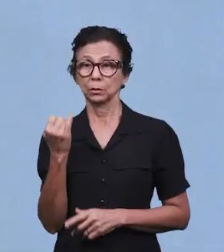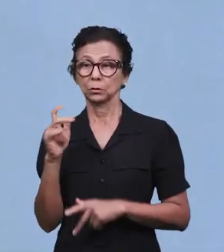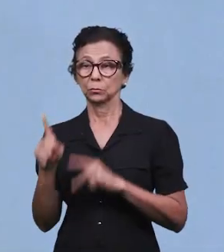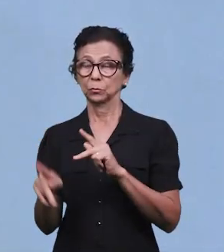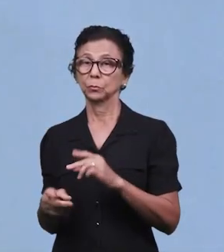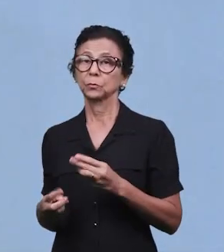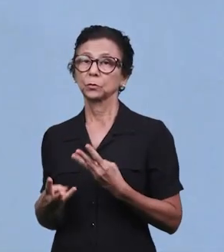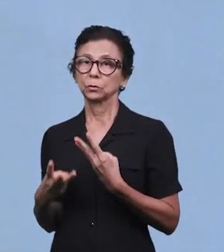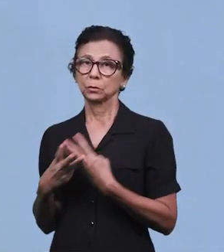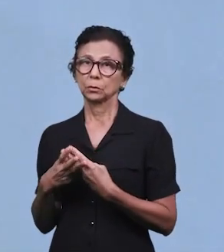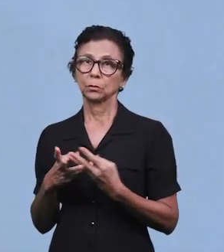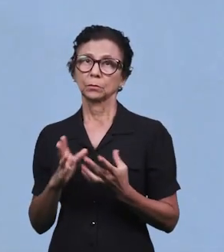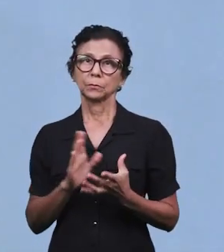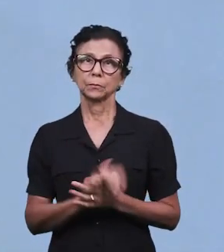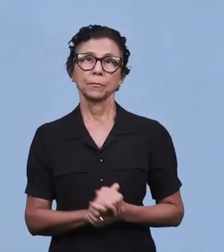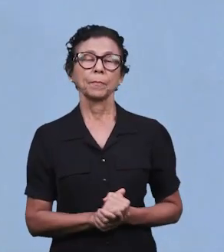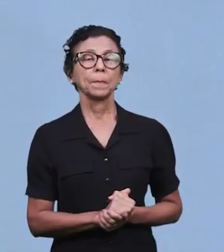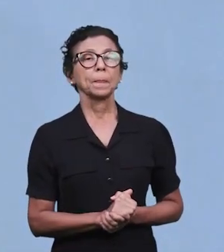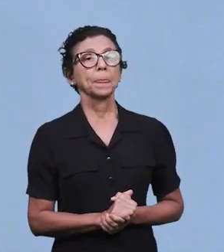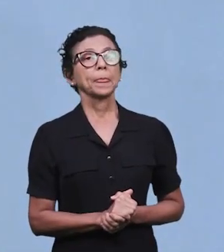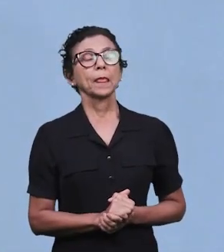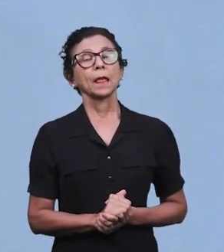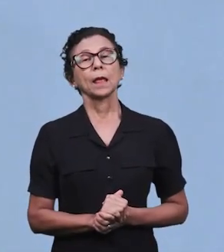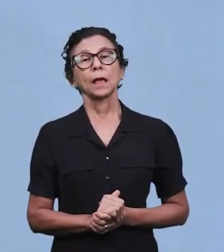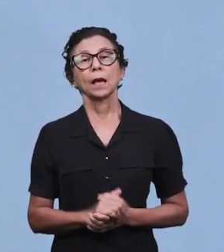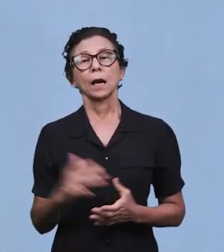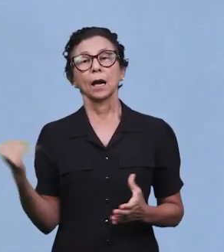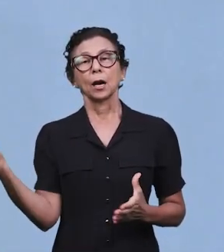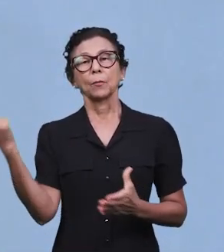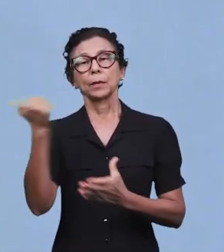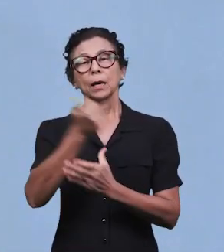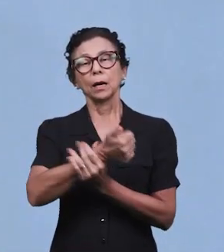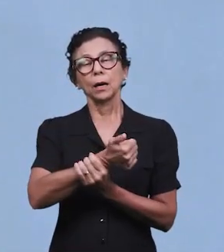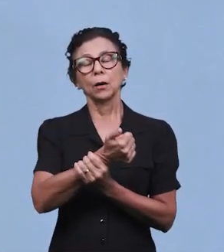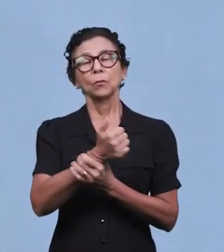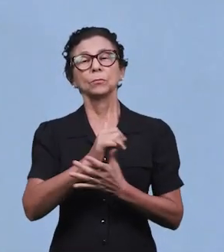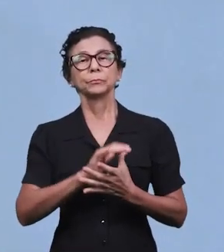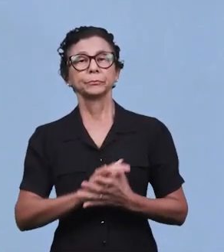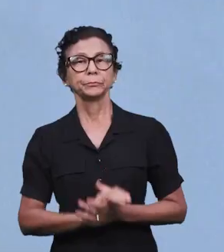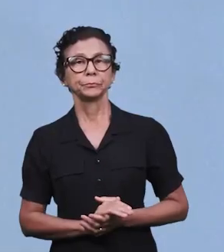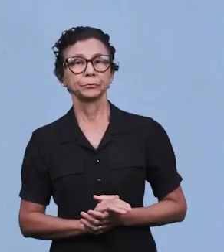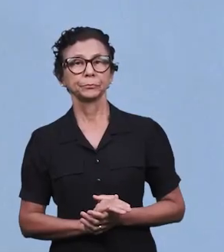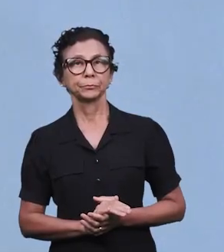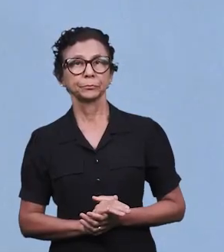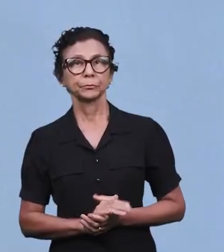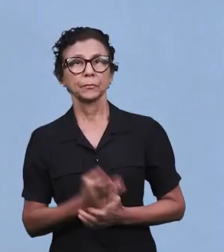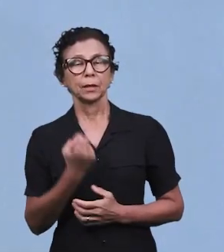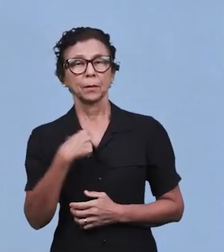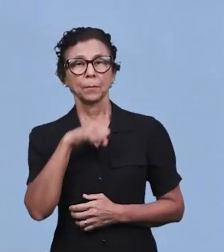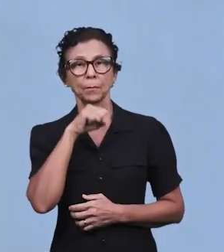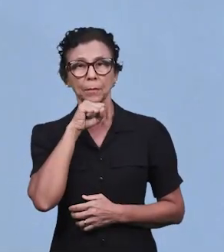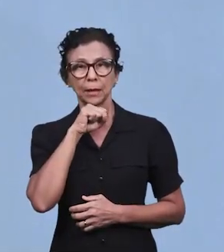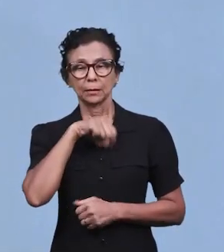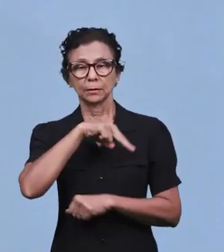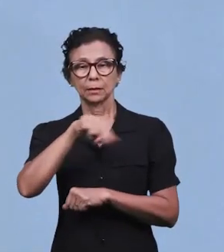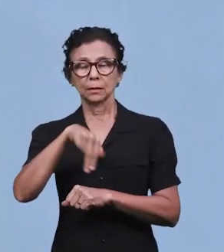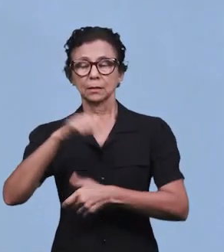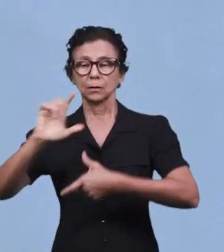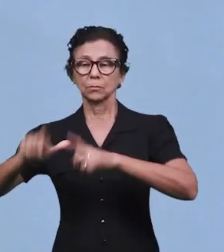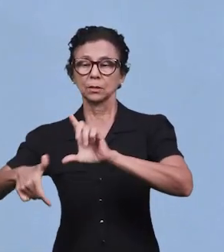de Abraão, pai da nação de Israel, cujo reino está